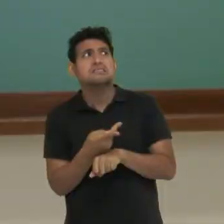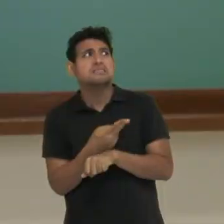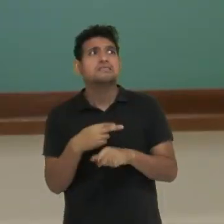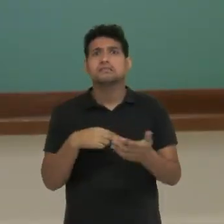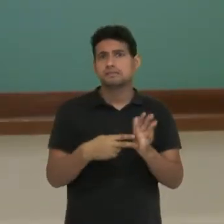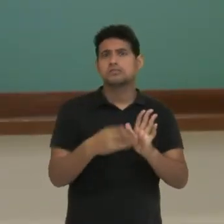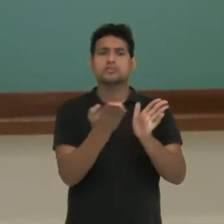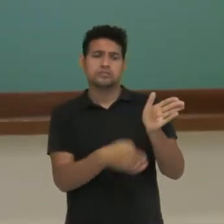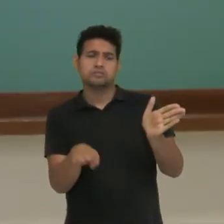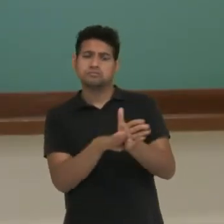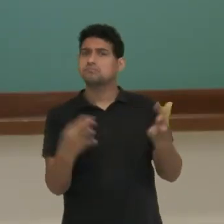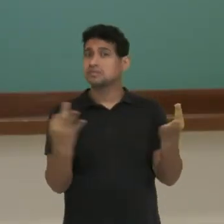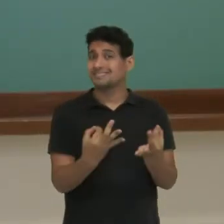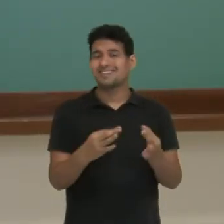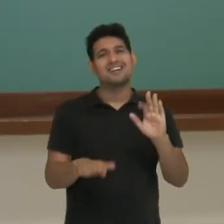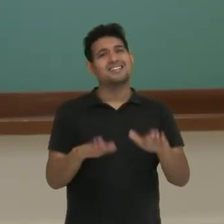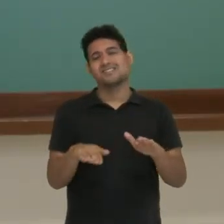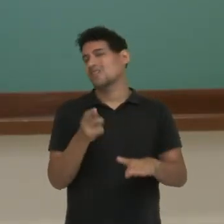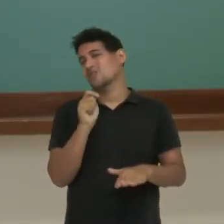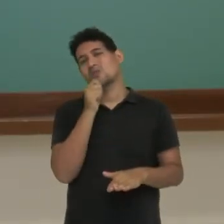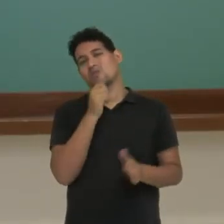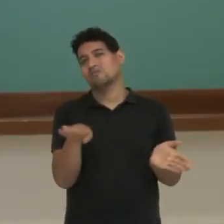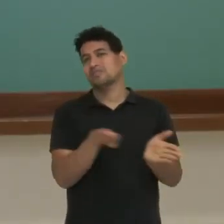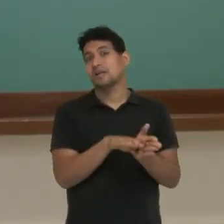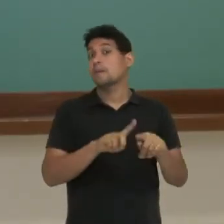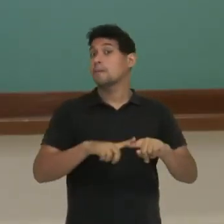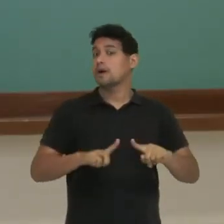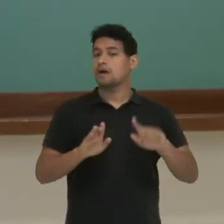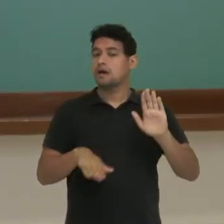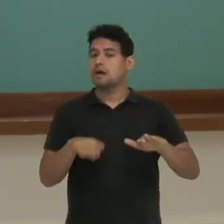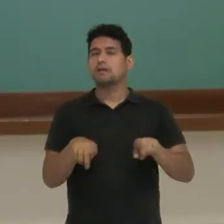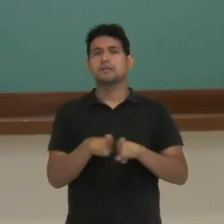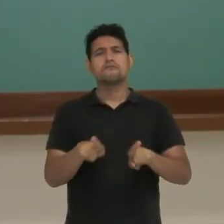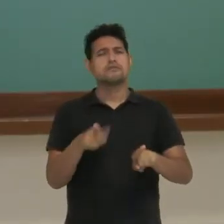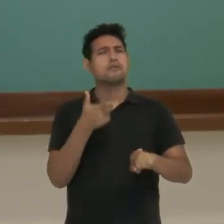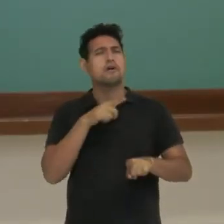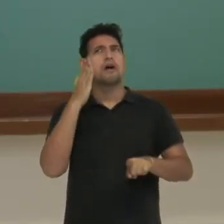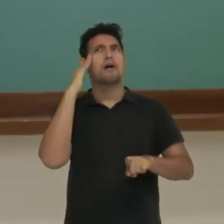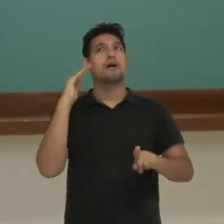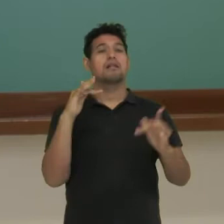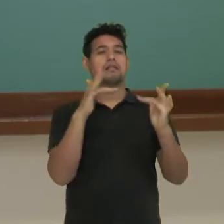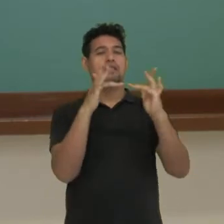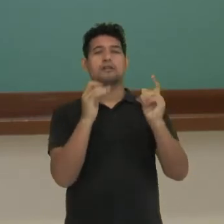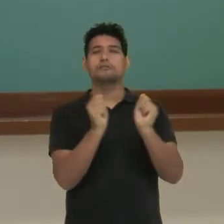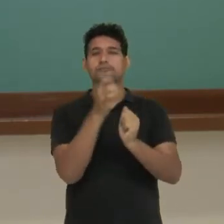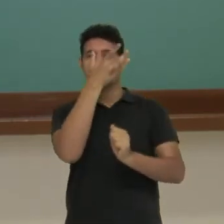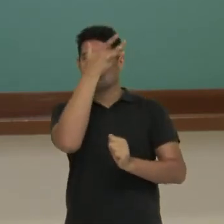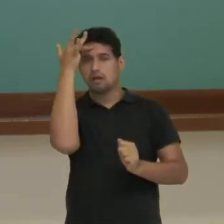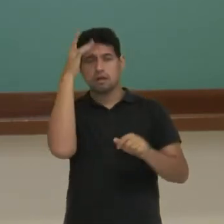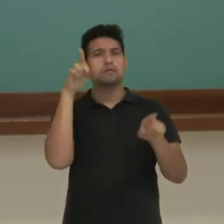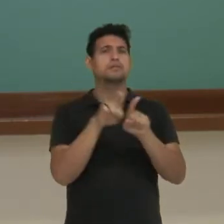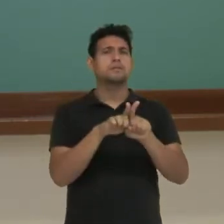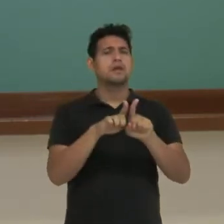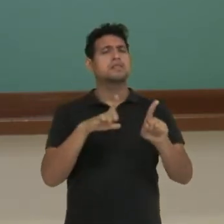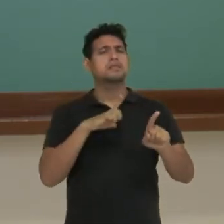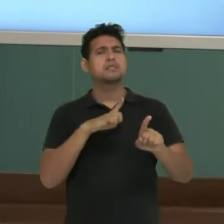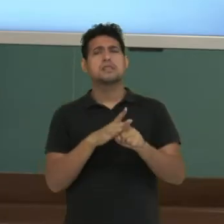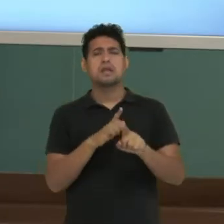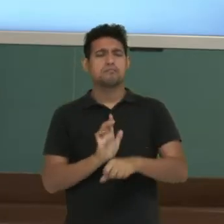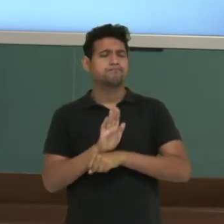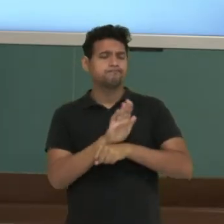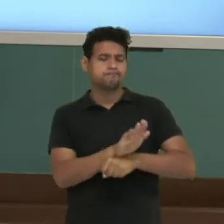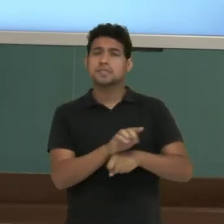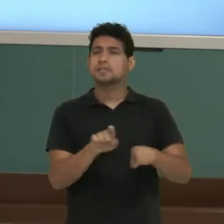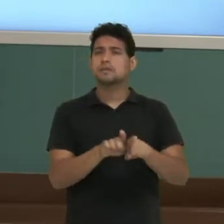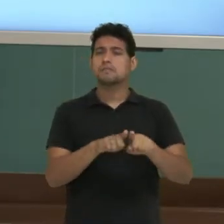são alcançáveis, outras vezes não. Então a possibilidade de você entrar em contato com essas pessoas, dar